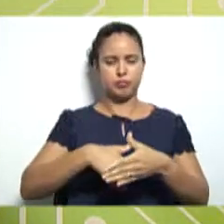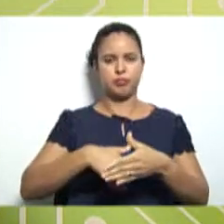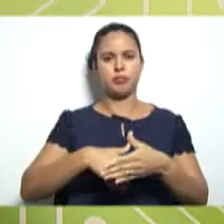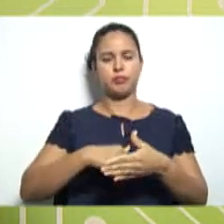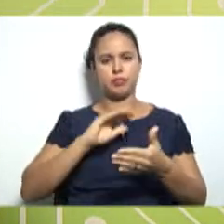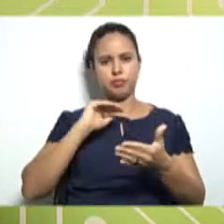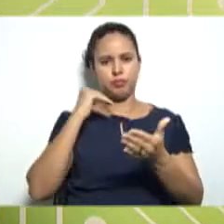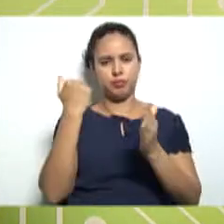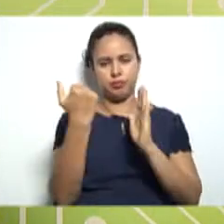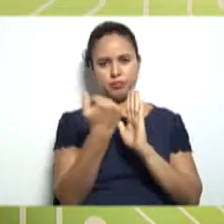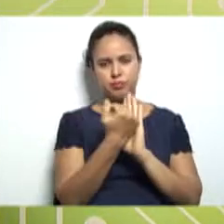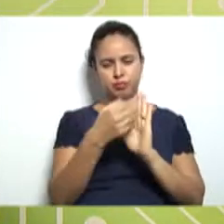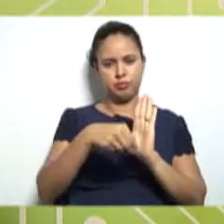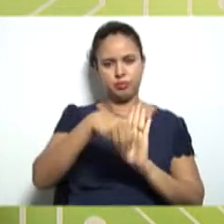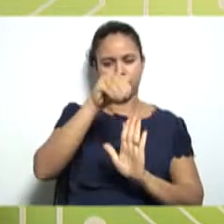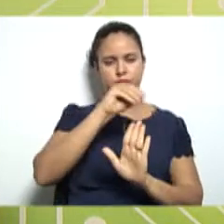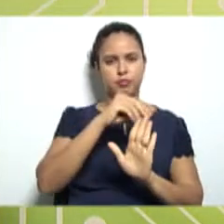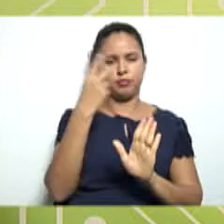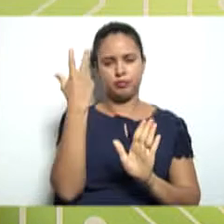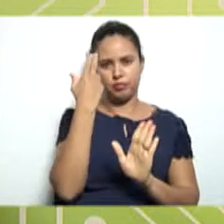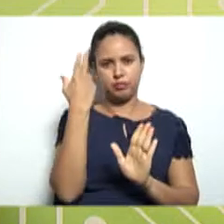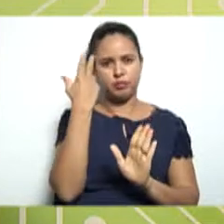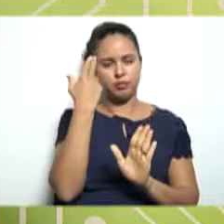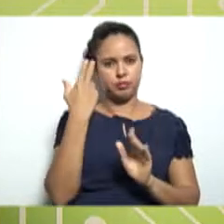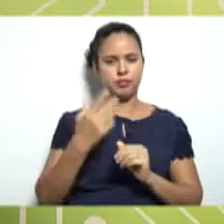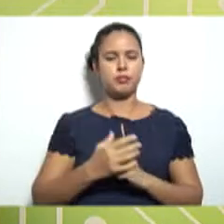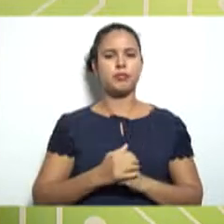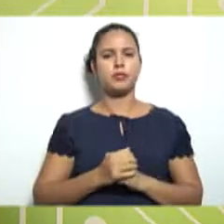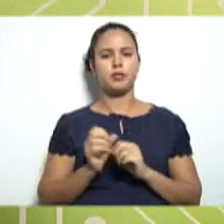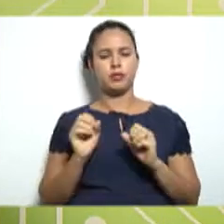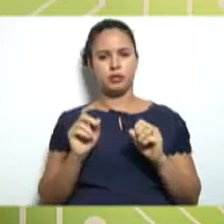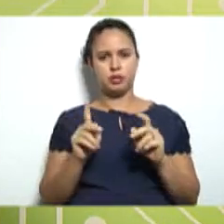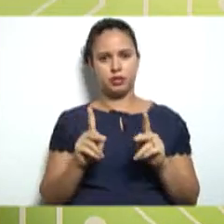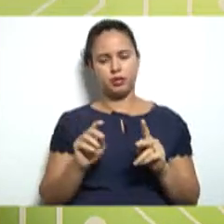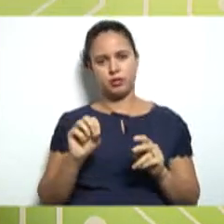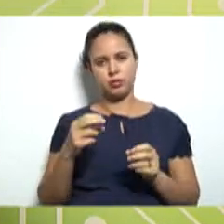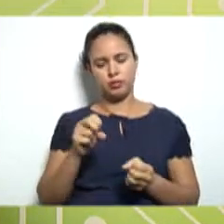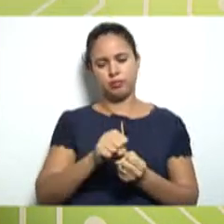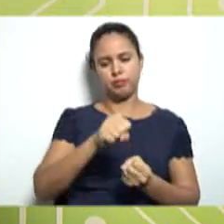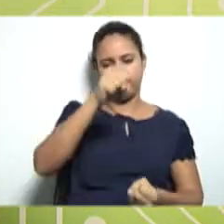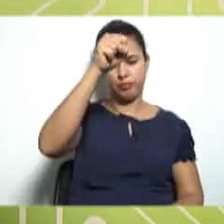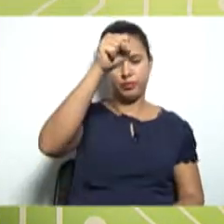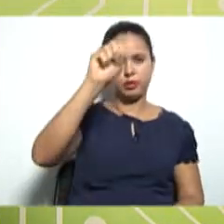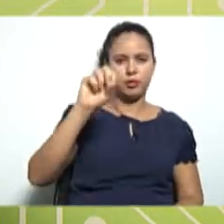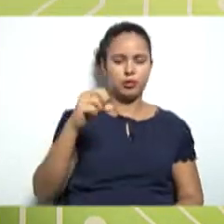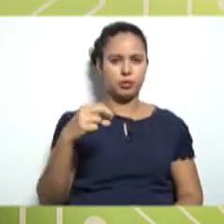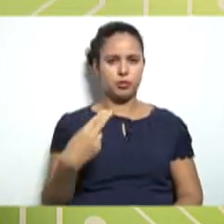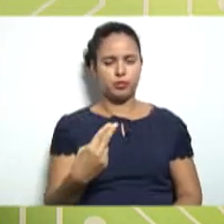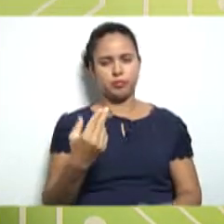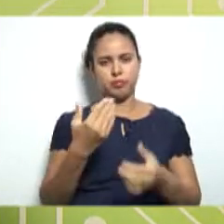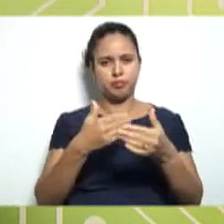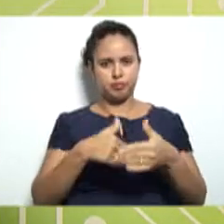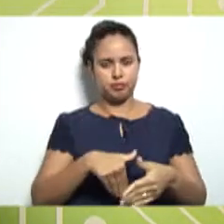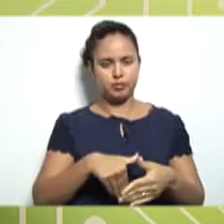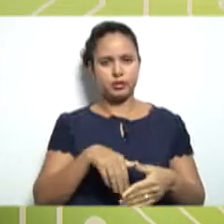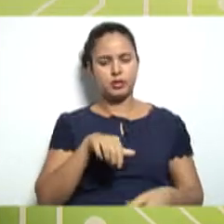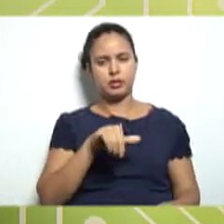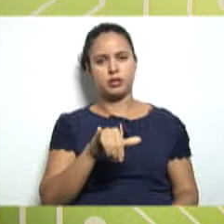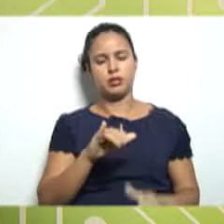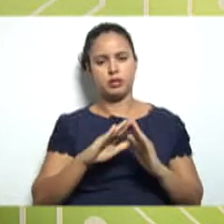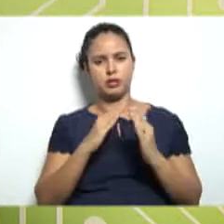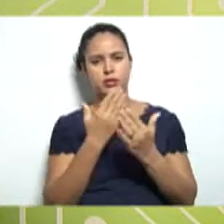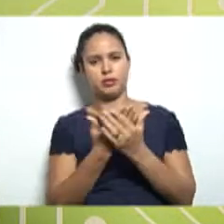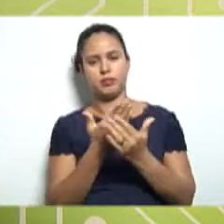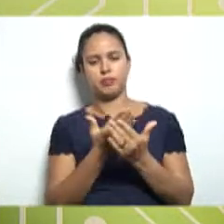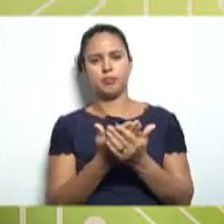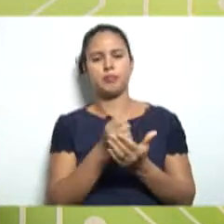normal. Mas não existe uma prova regular para a disciplina. Então, ou a apresentação de banner, ou a segunda chamada. Se por um acaso a escola não conseguiu